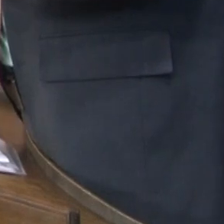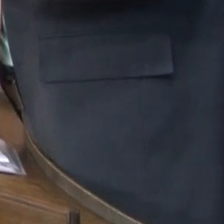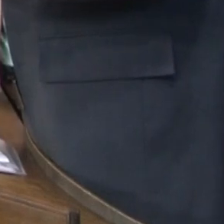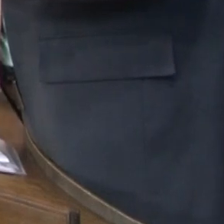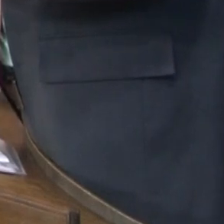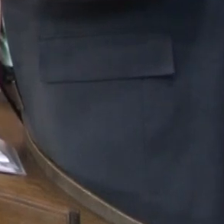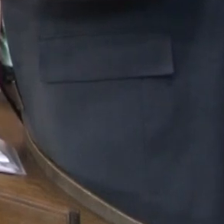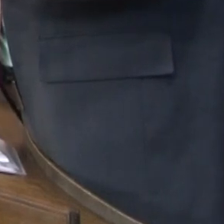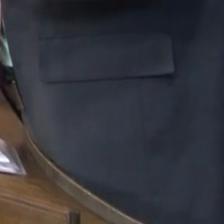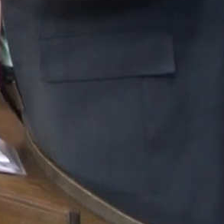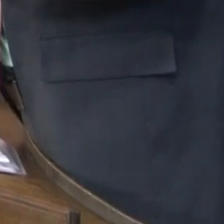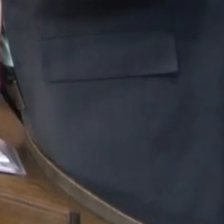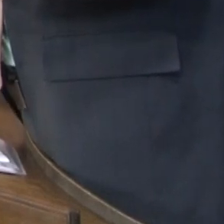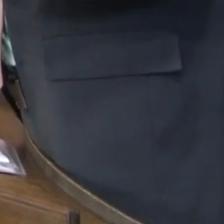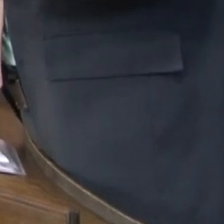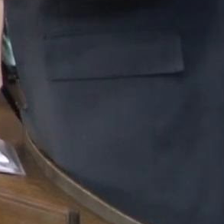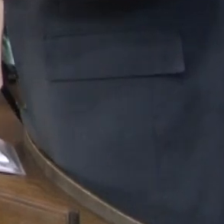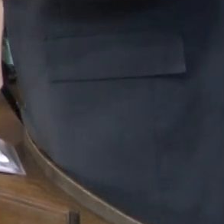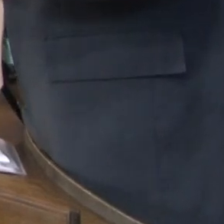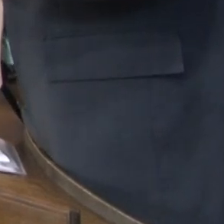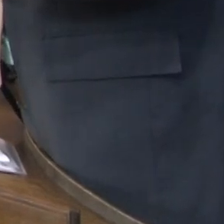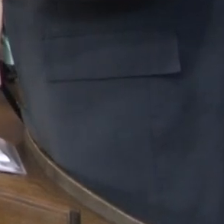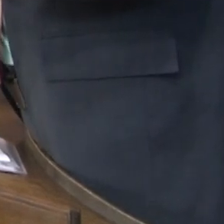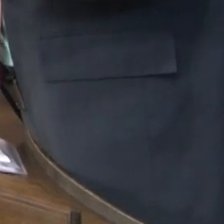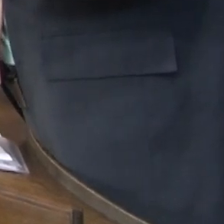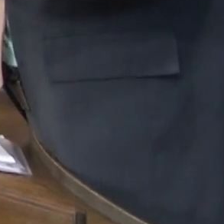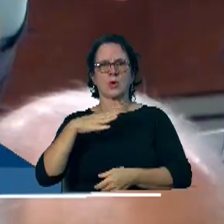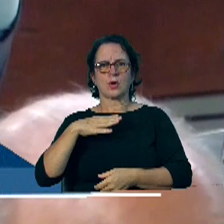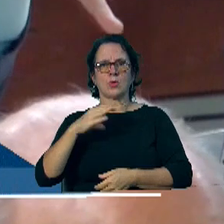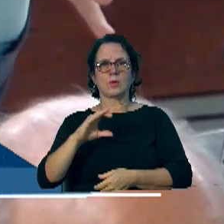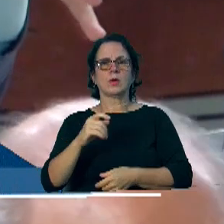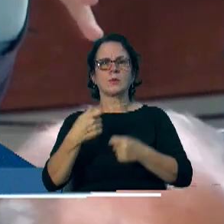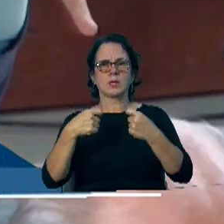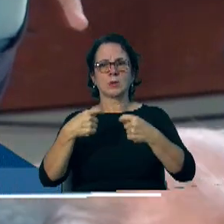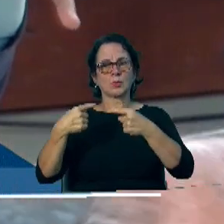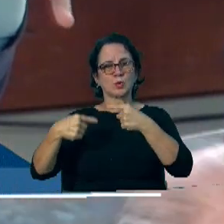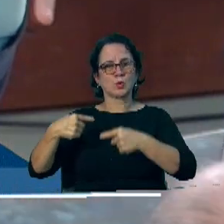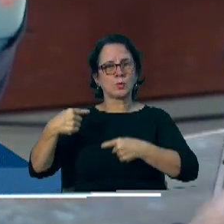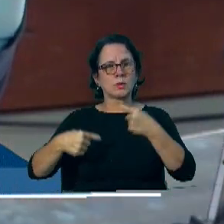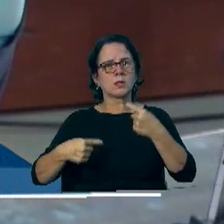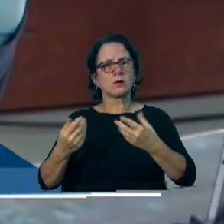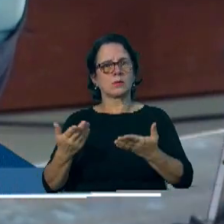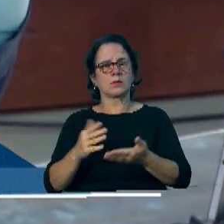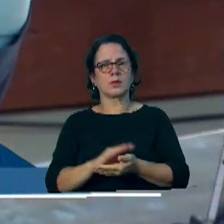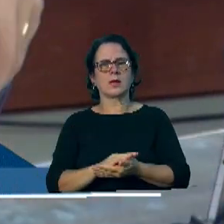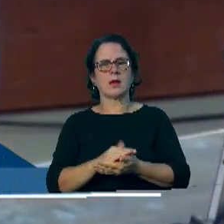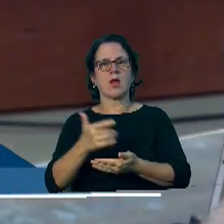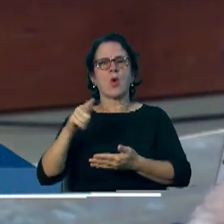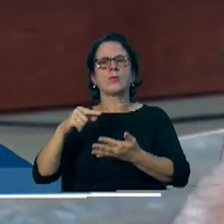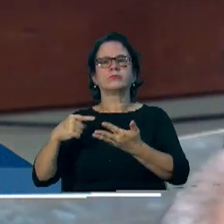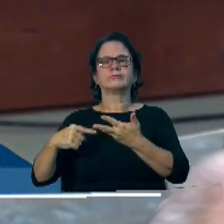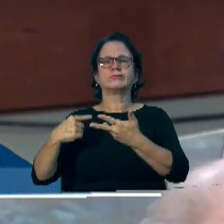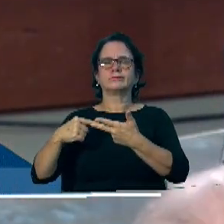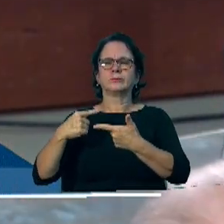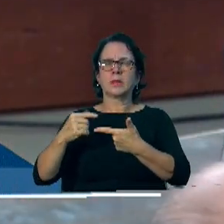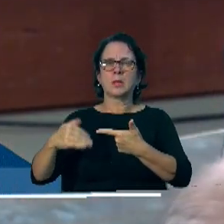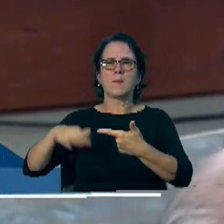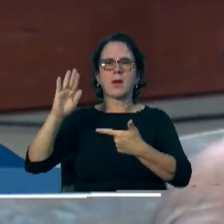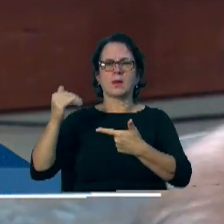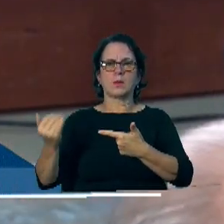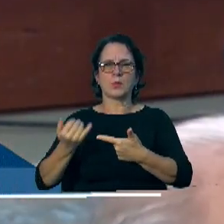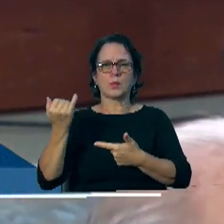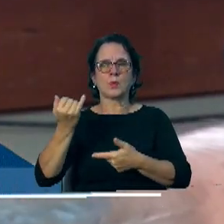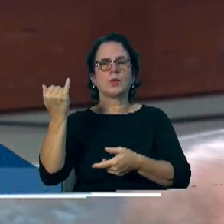estudem a criação de duas subprefeituras do município de Cubatão e o outro pedindo a informação sobre